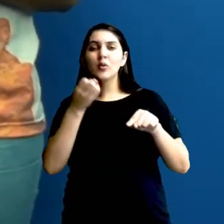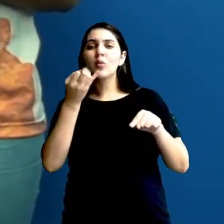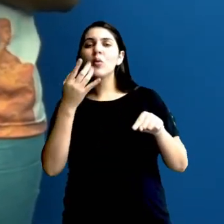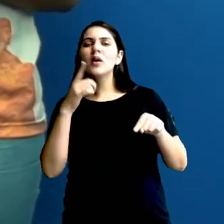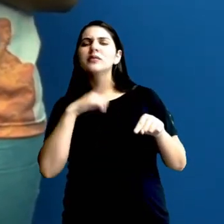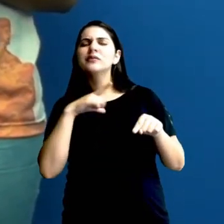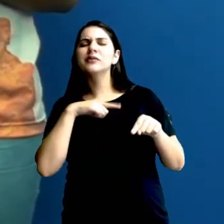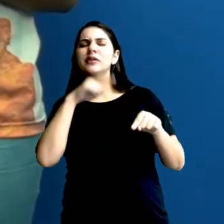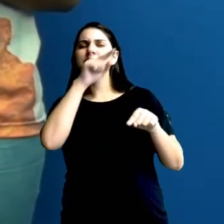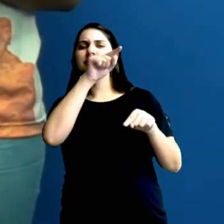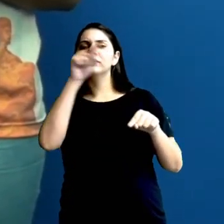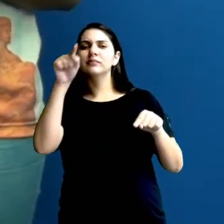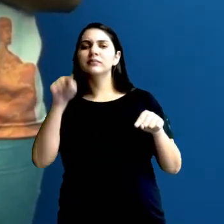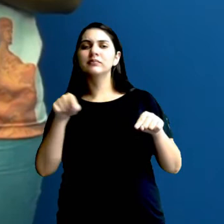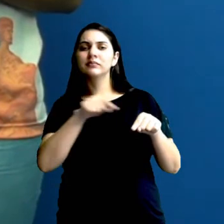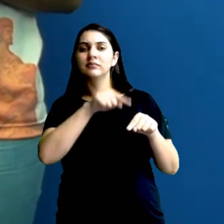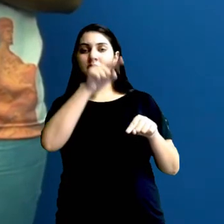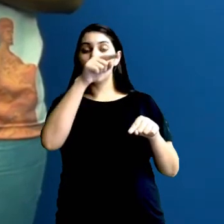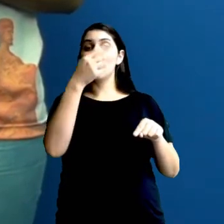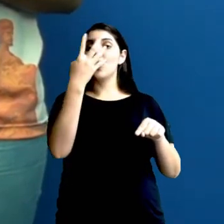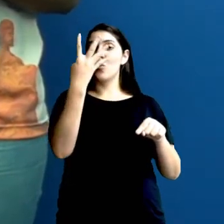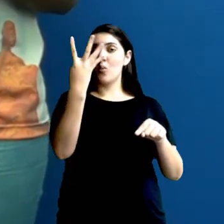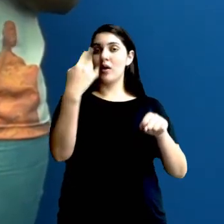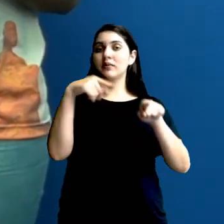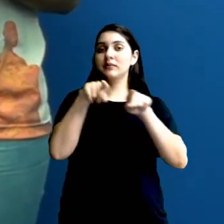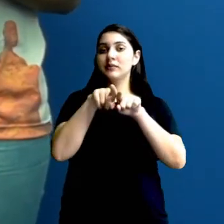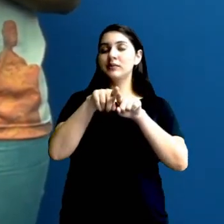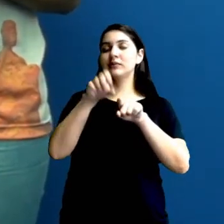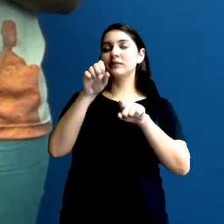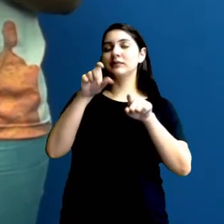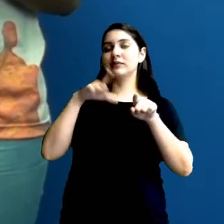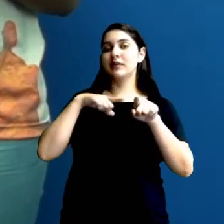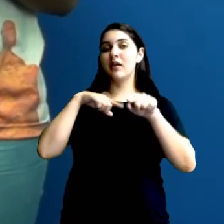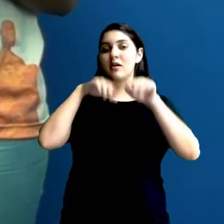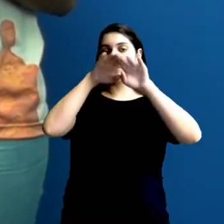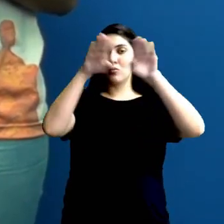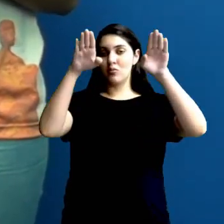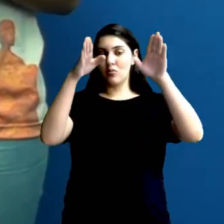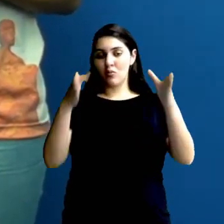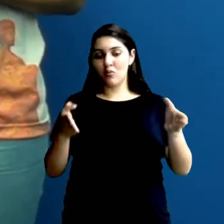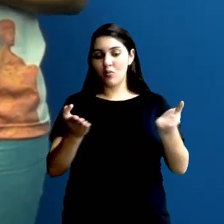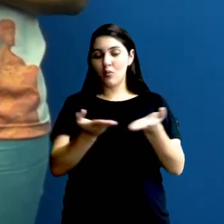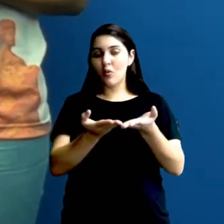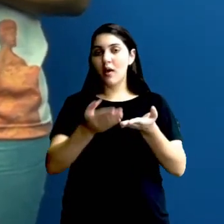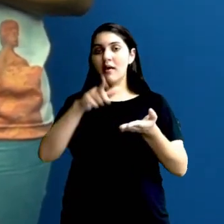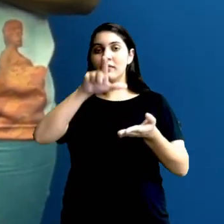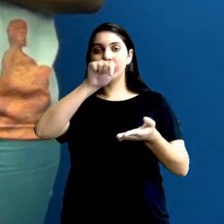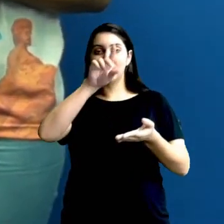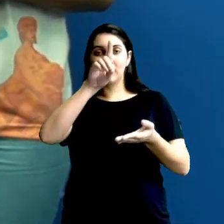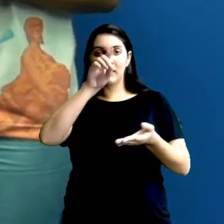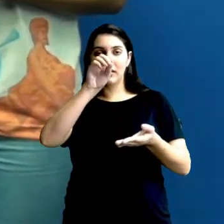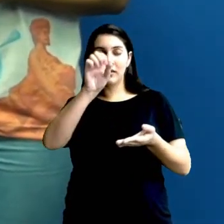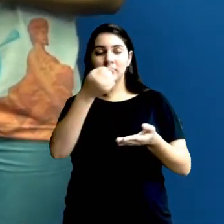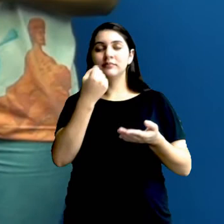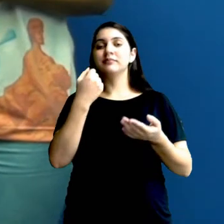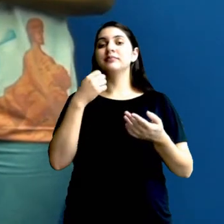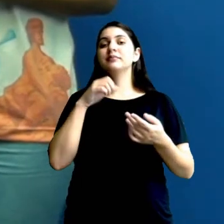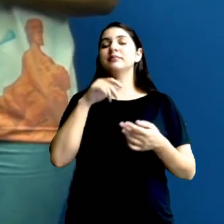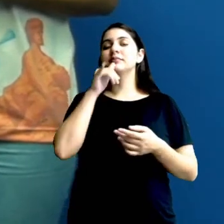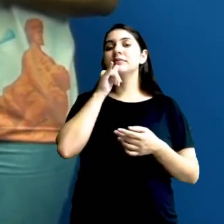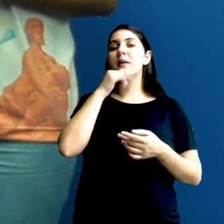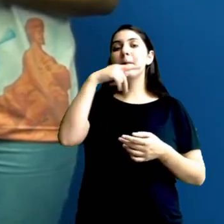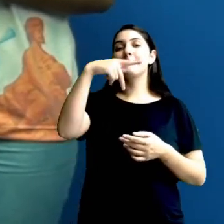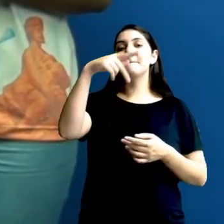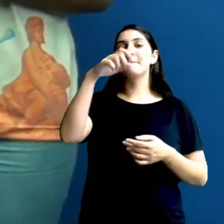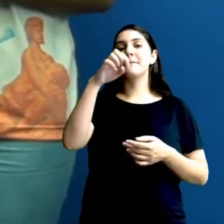ângulos tem um quadrado? 4 também. Se tem 4 lados, também vai ter 4 ângulos. O